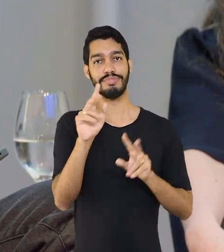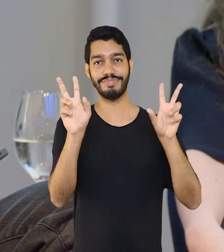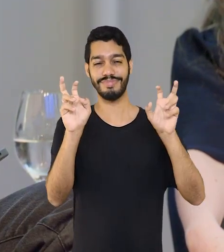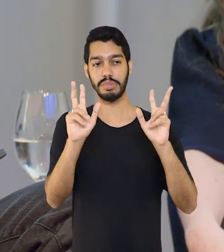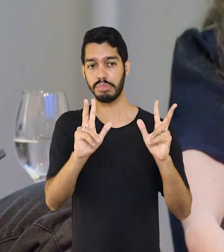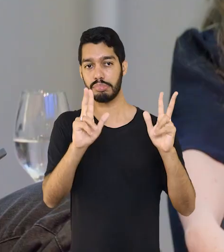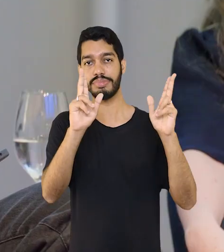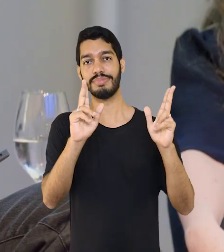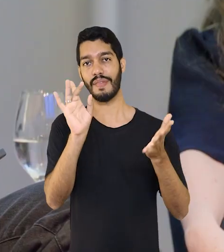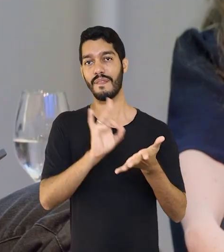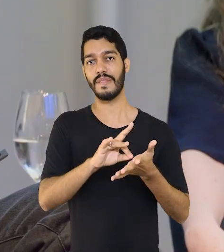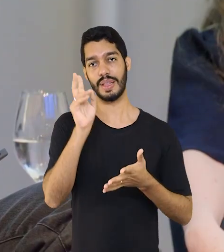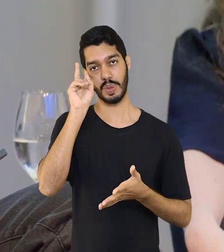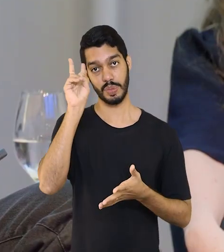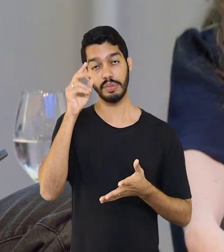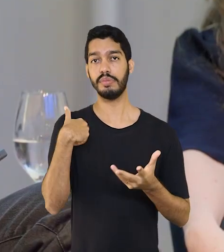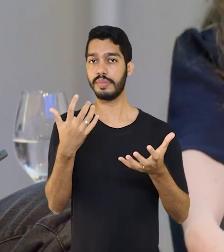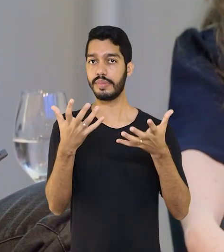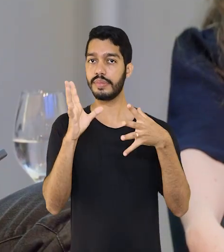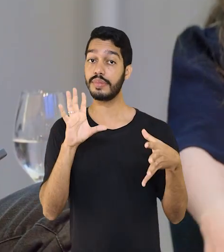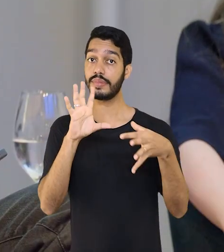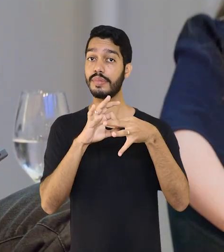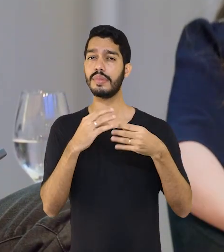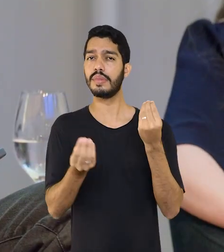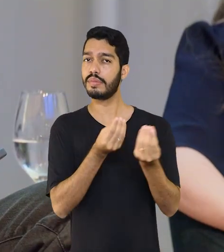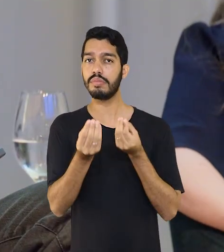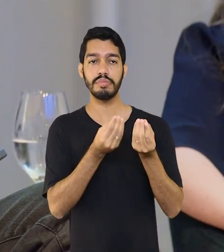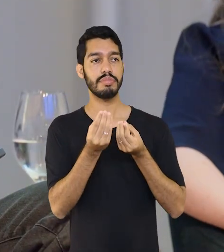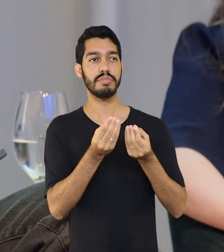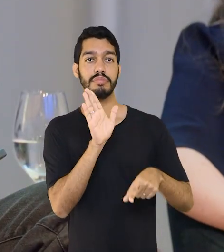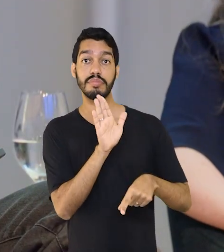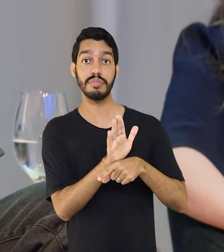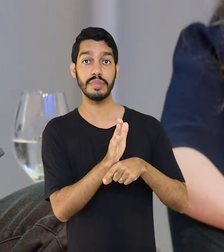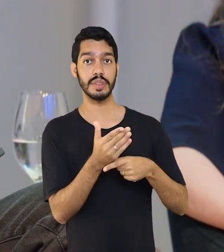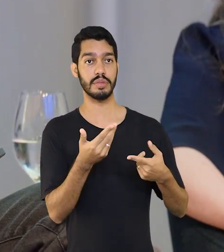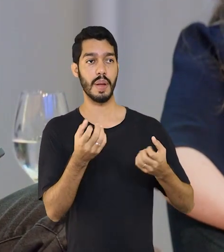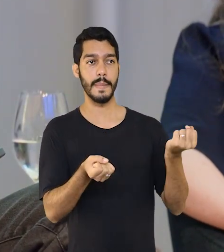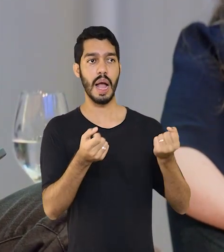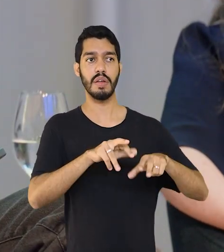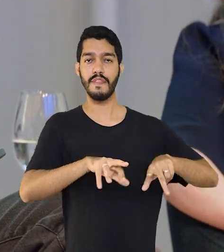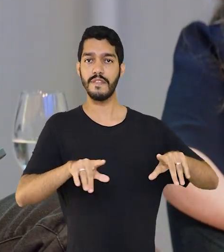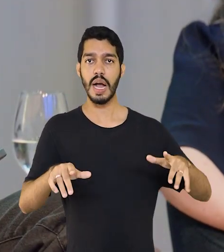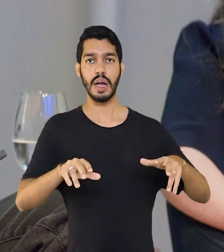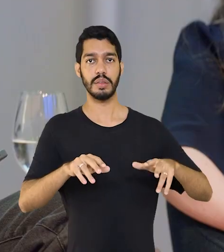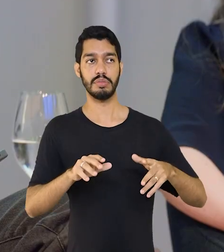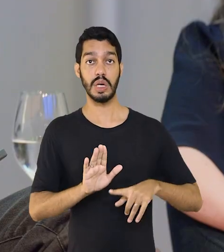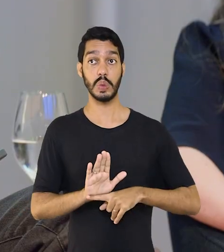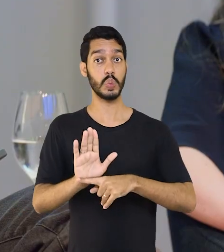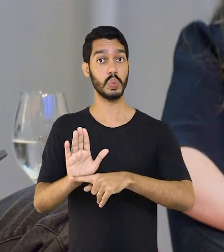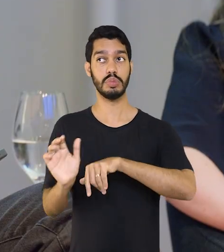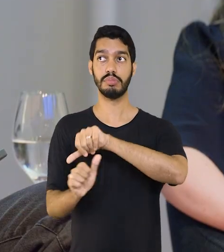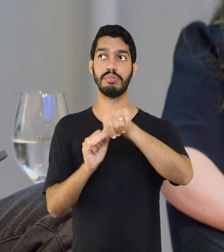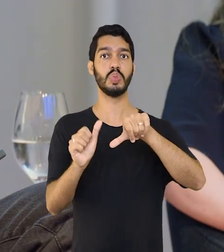recorte histórico e tentar contextualizar como isso, como a contribuição, como o transporte contribui para